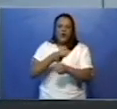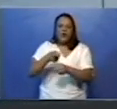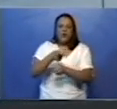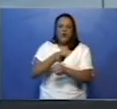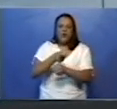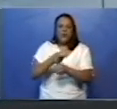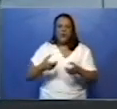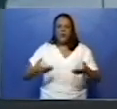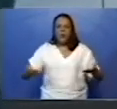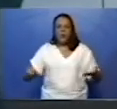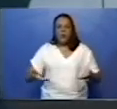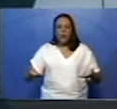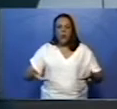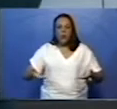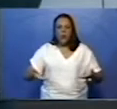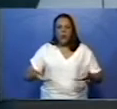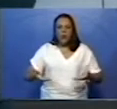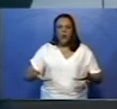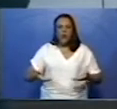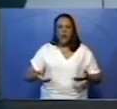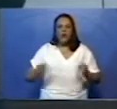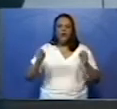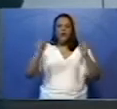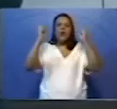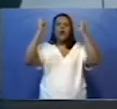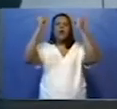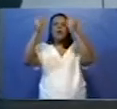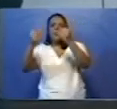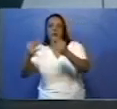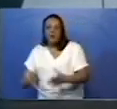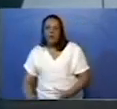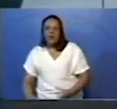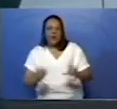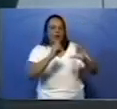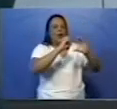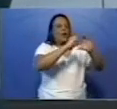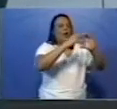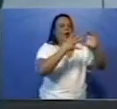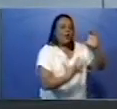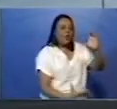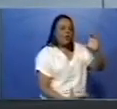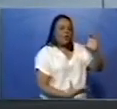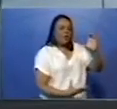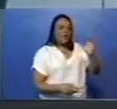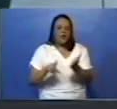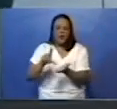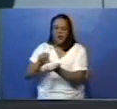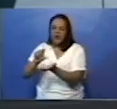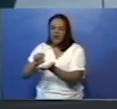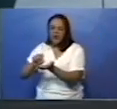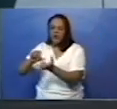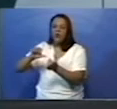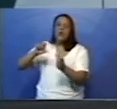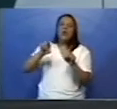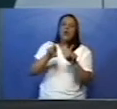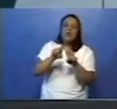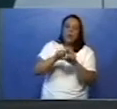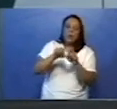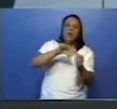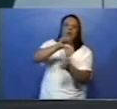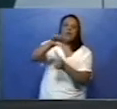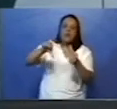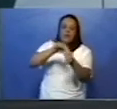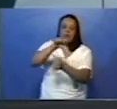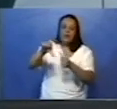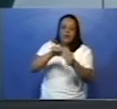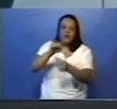Agora, a gente vai falar um pouquinho sobre a classe dos artigos e suas flexões. Então, eu falei para vocês que no sintagma nominal nós